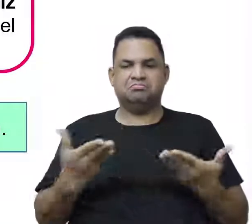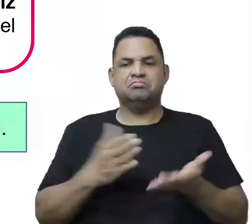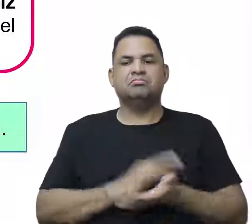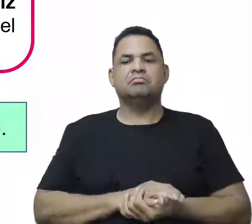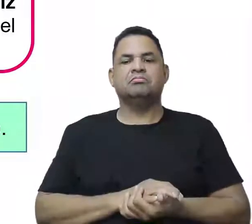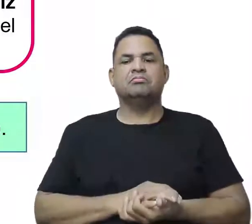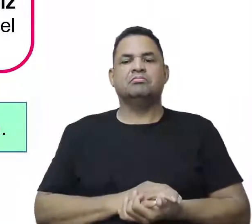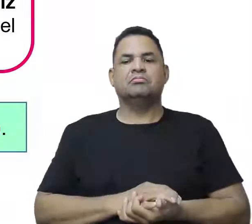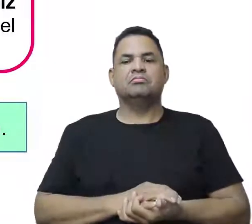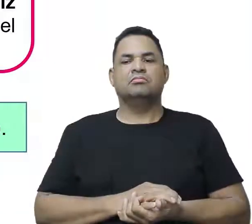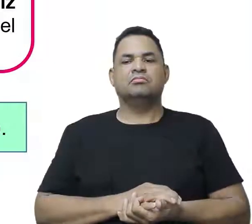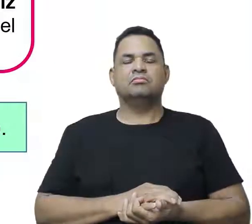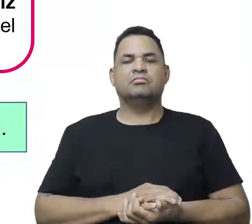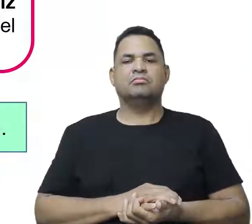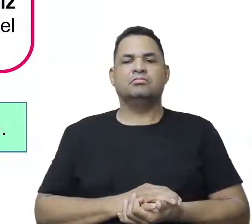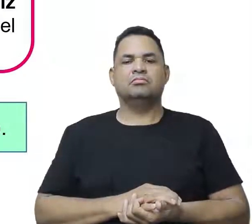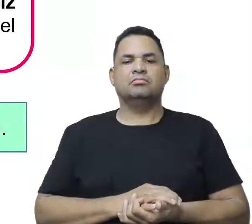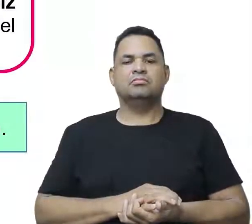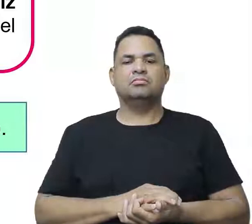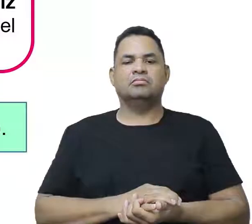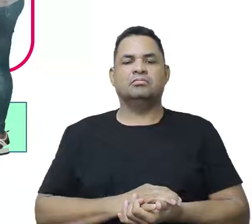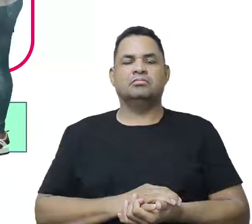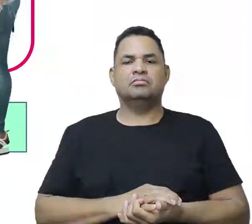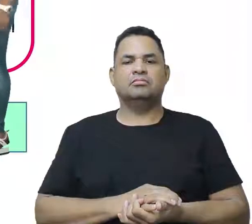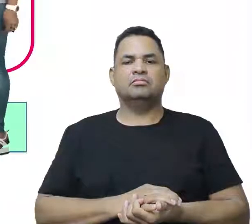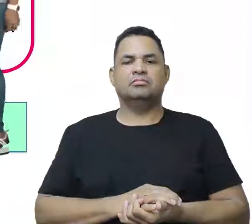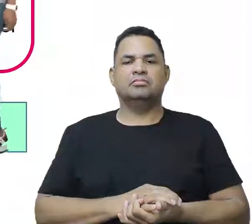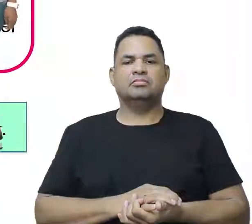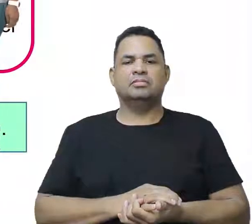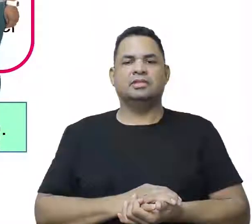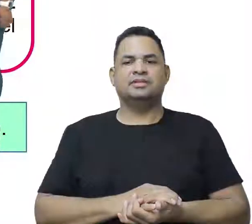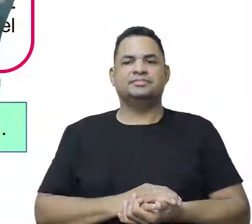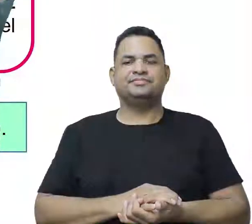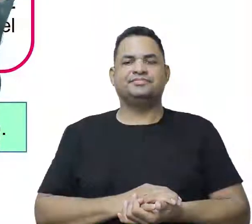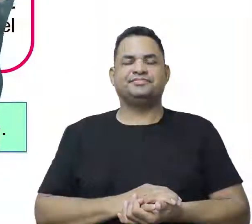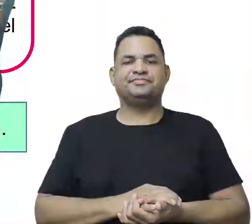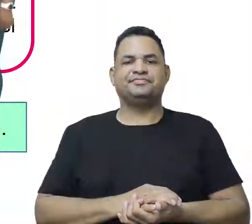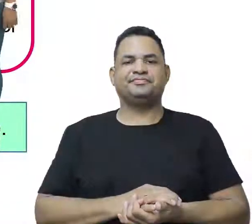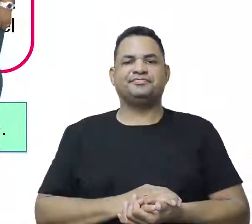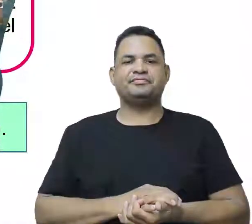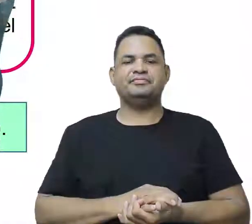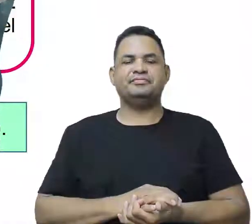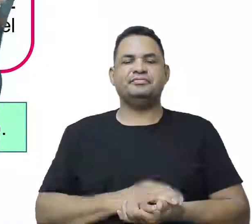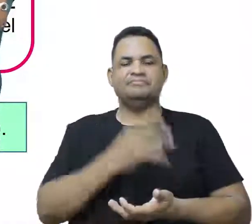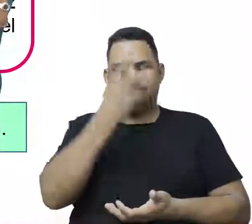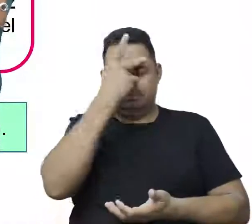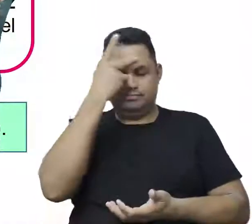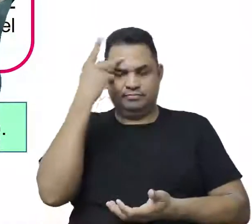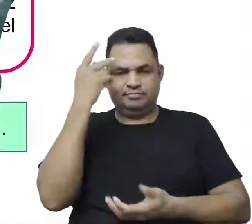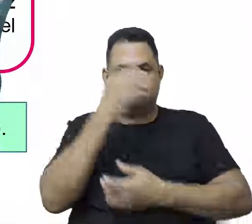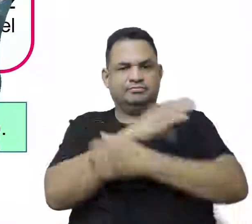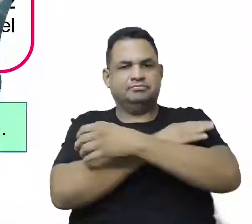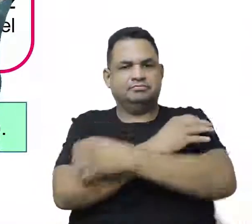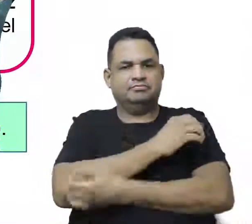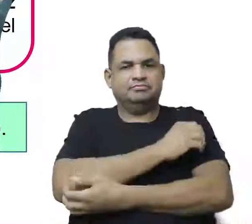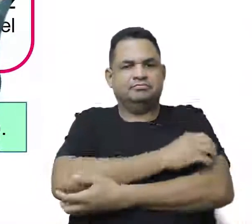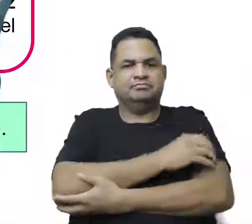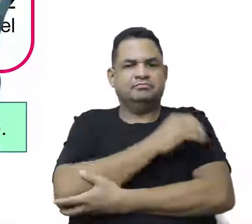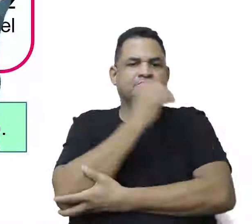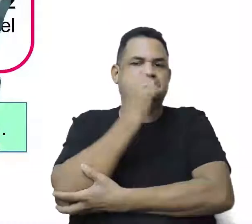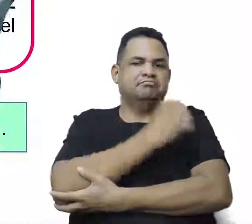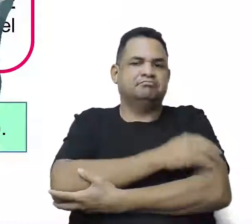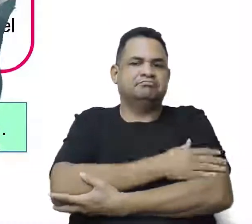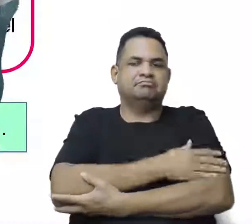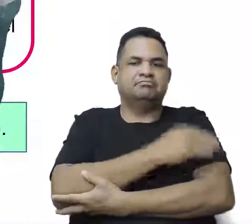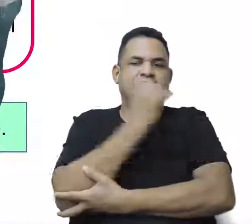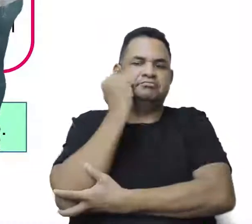professora? Bora. Vamos simular ela aqui? Vamos entrar nesse slide aí. Então, a pessoa está com o braço cruzado. Posso